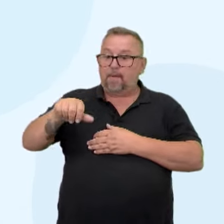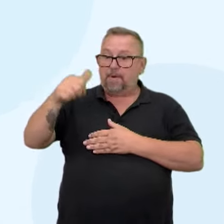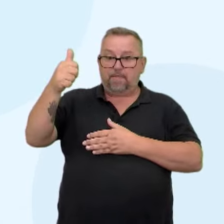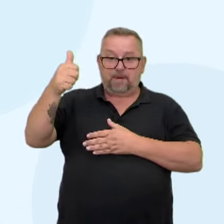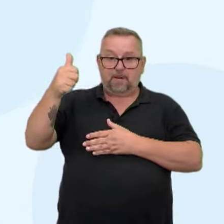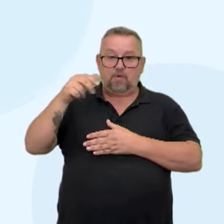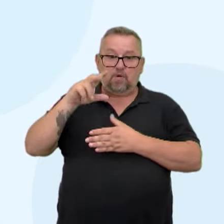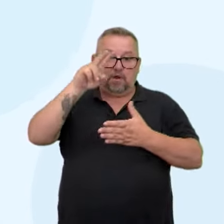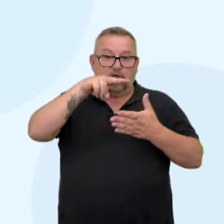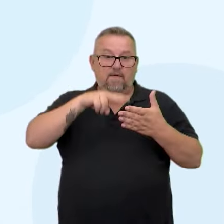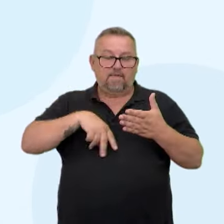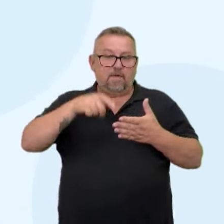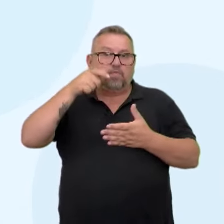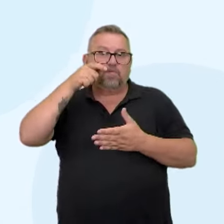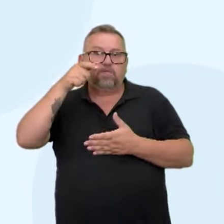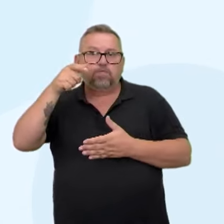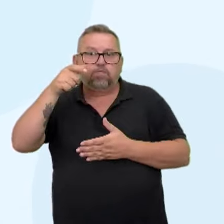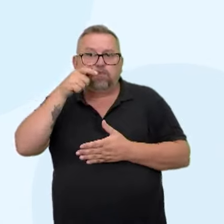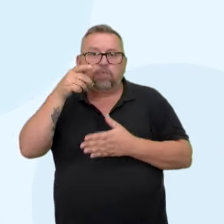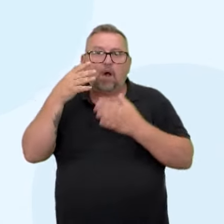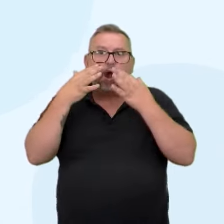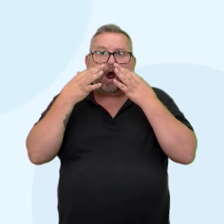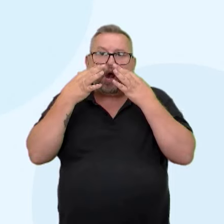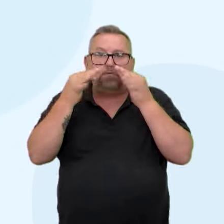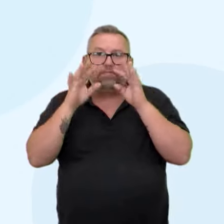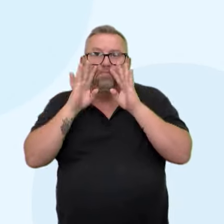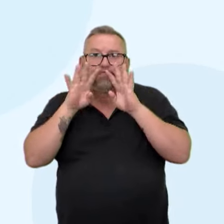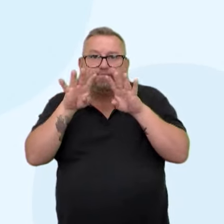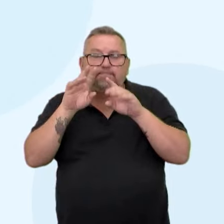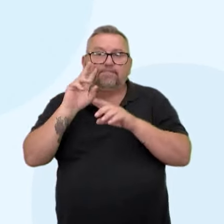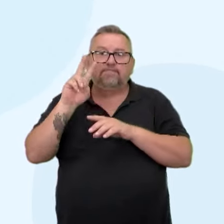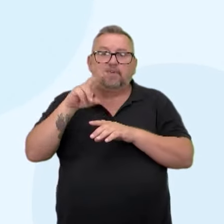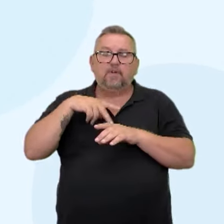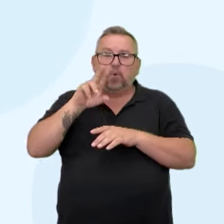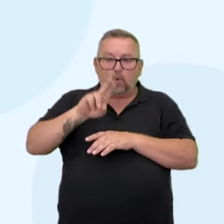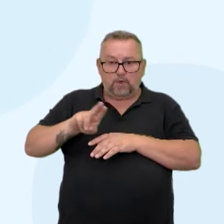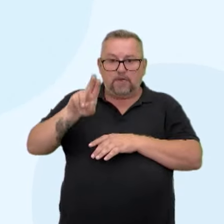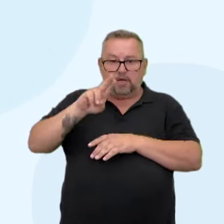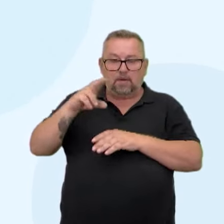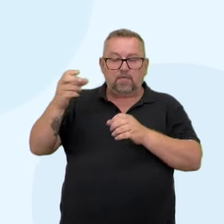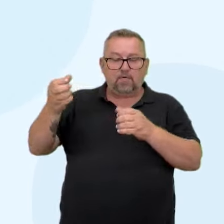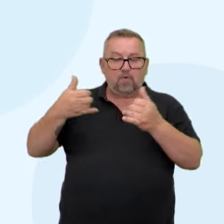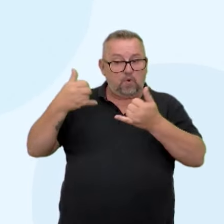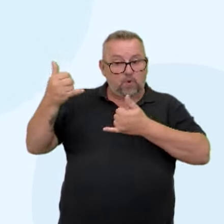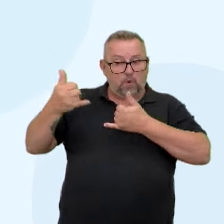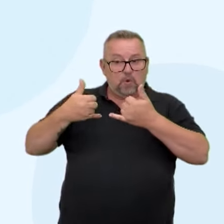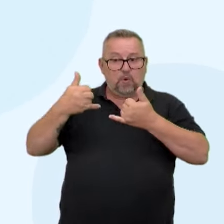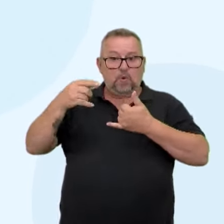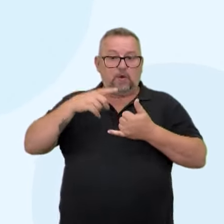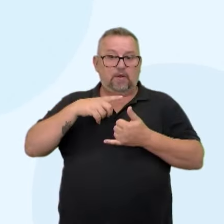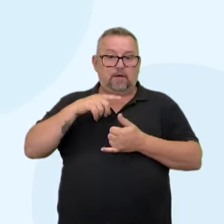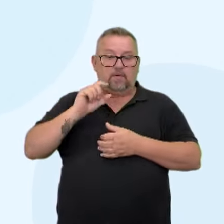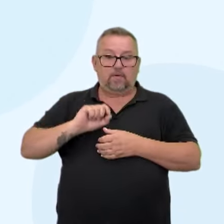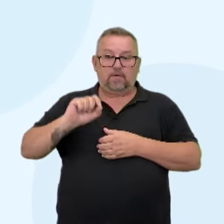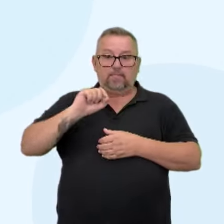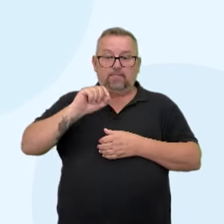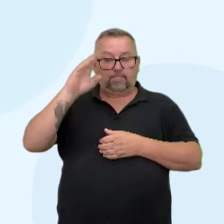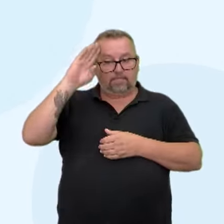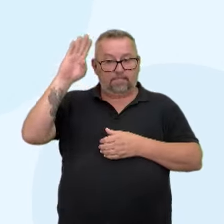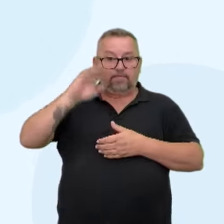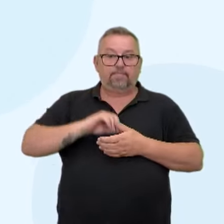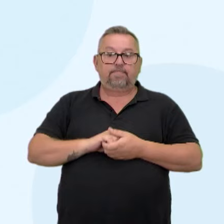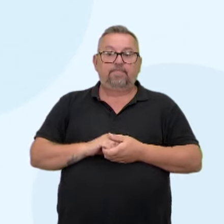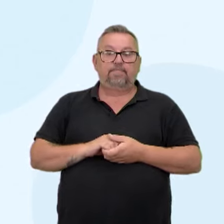lê, quem assiste, quem está ali consumindo essa informação é que tem que ser a prioridade,